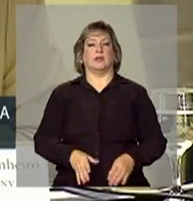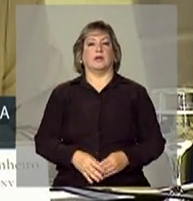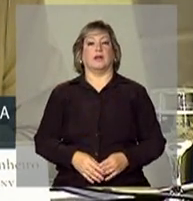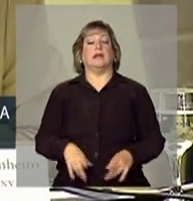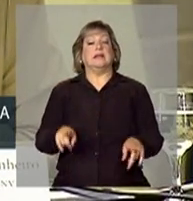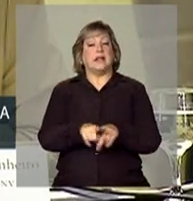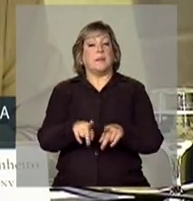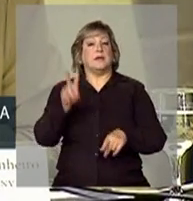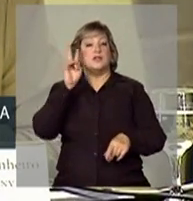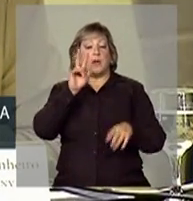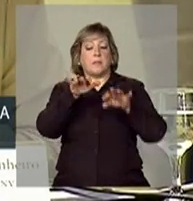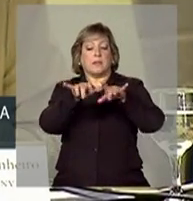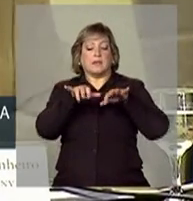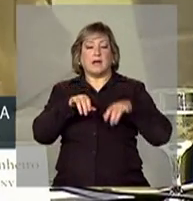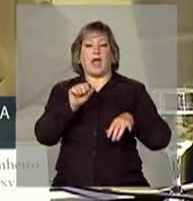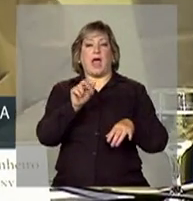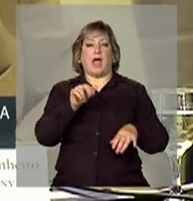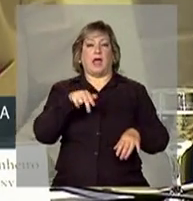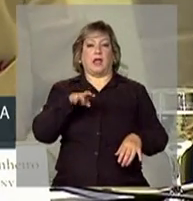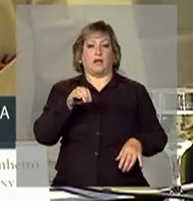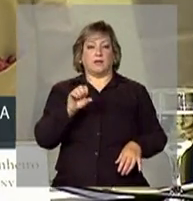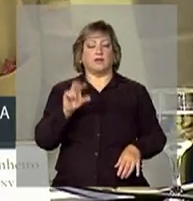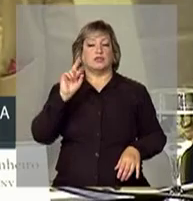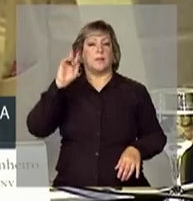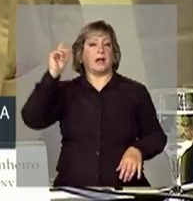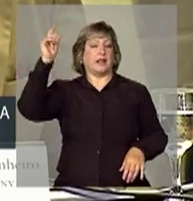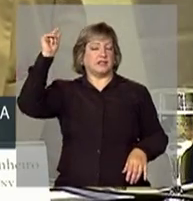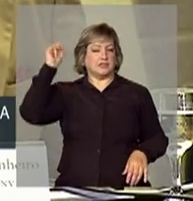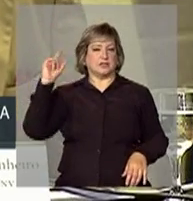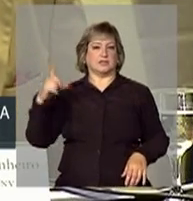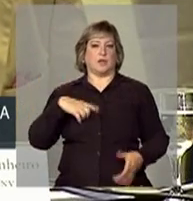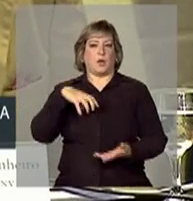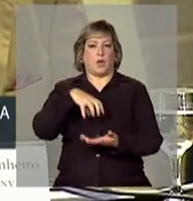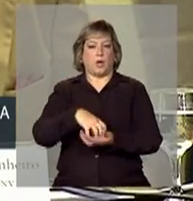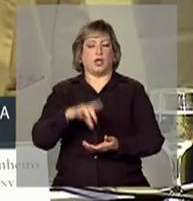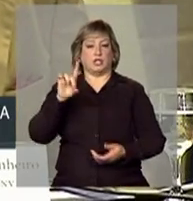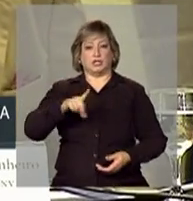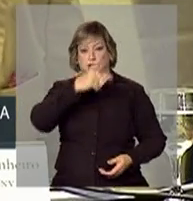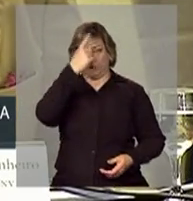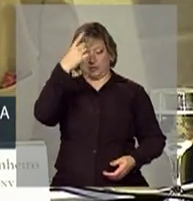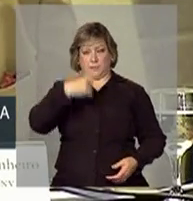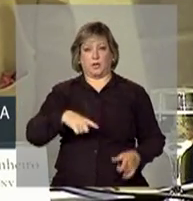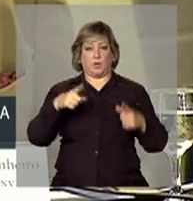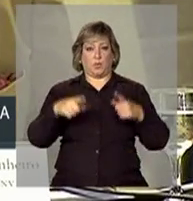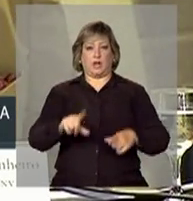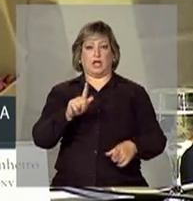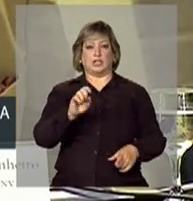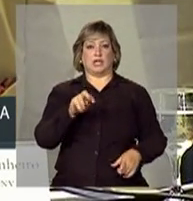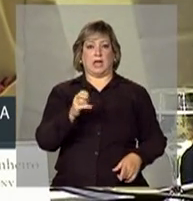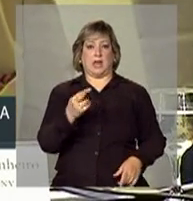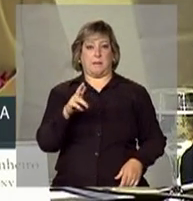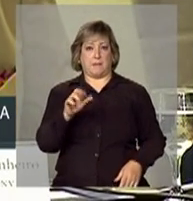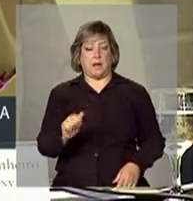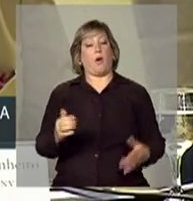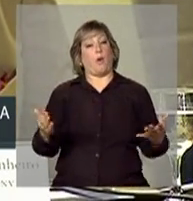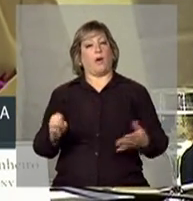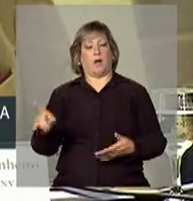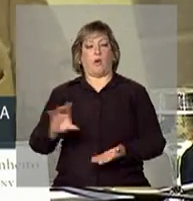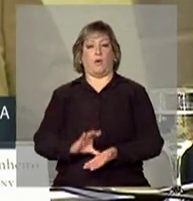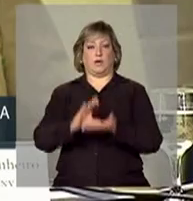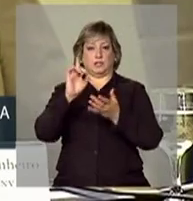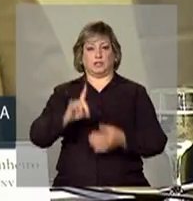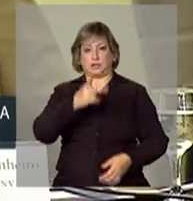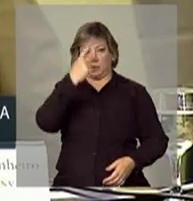aos arquivos da Comissão, a antiga Comissão dos Direitos Humanos, em Genebra, hoje é o Conselho de Direitos Humanos. Nós temos